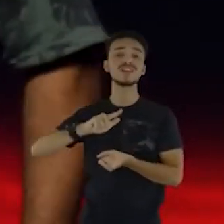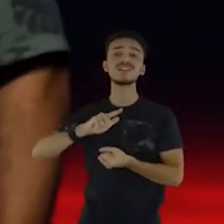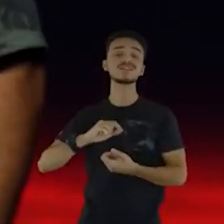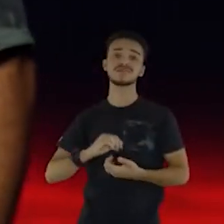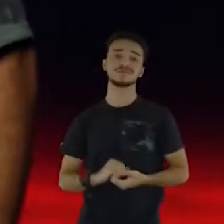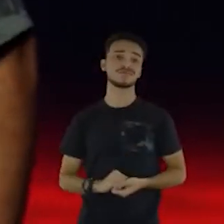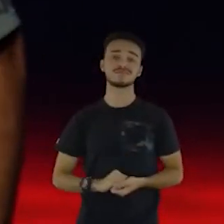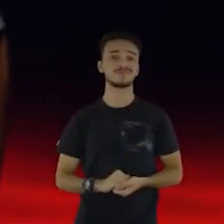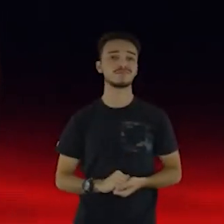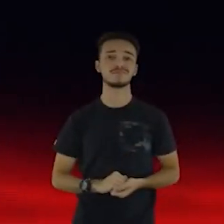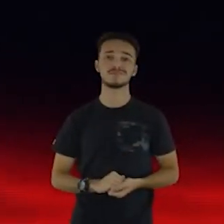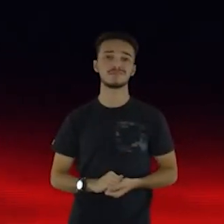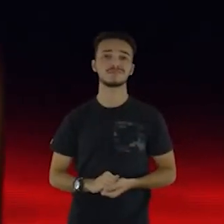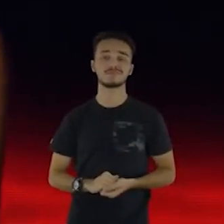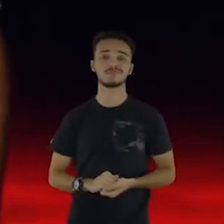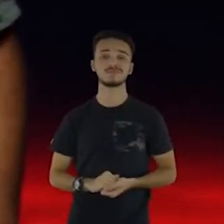Deus,